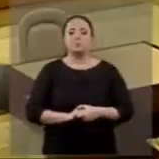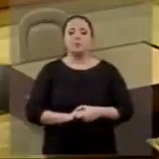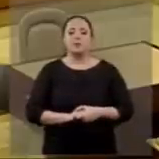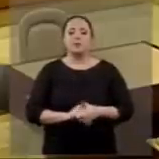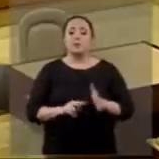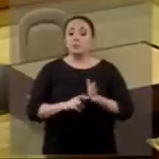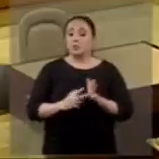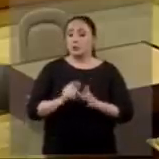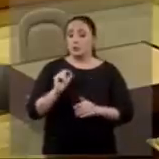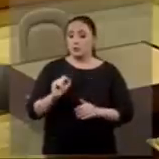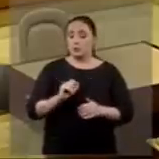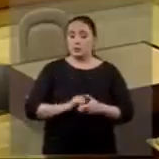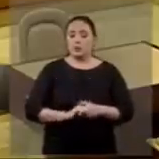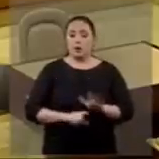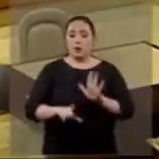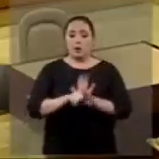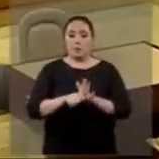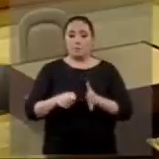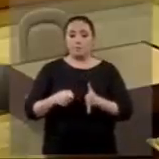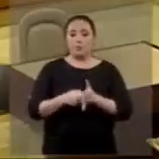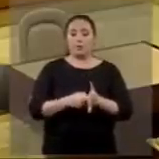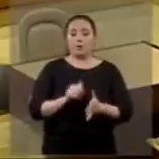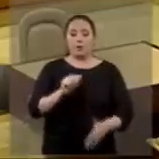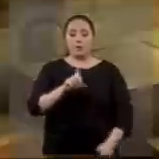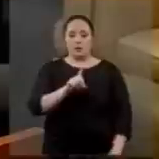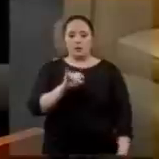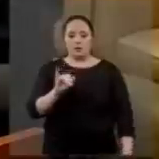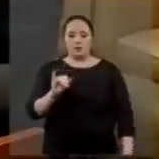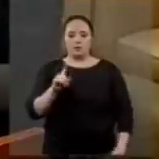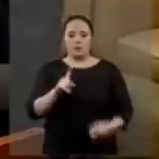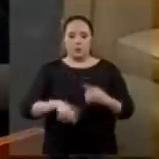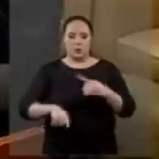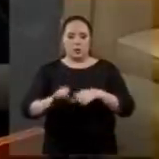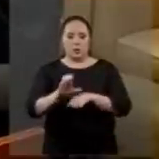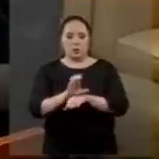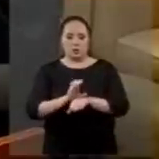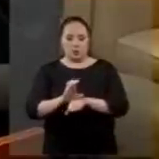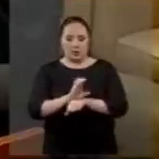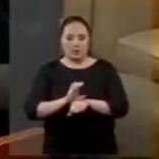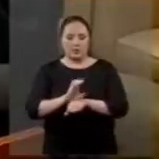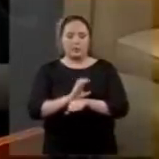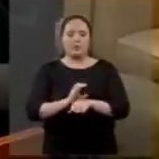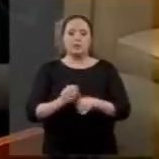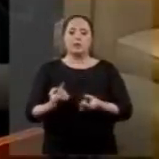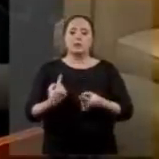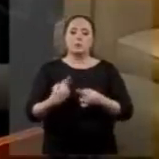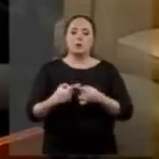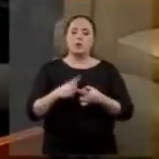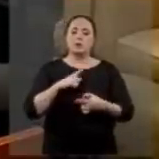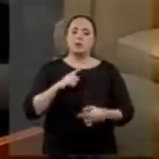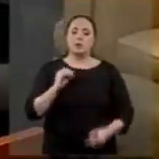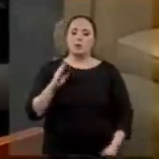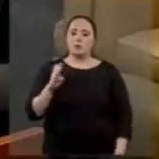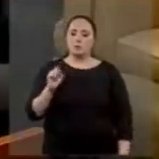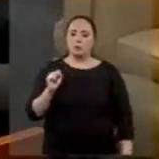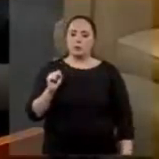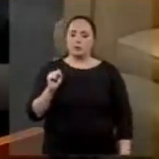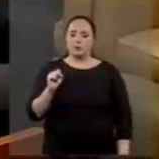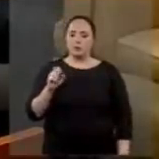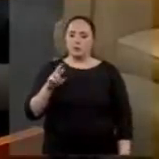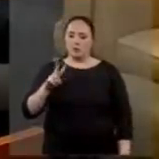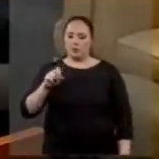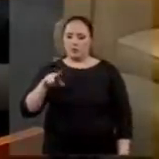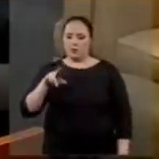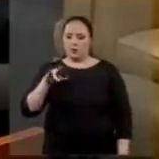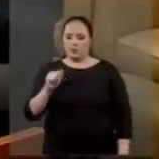palavras, a lei impugnada na presente ADI é inconstitucional por prever a observância estrita da